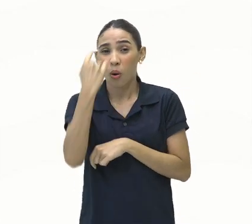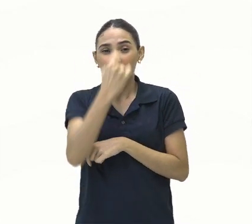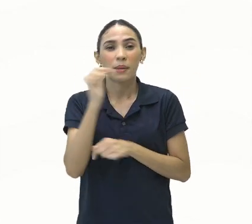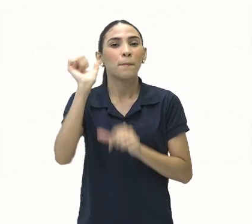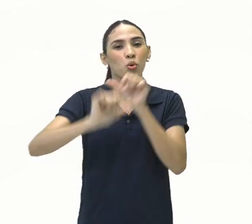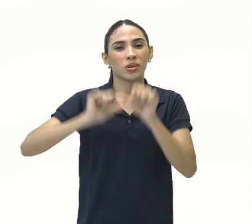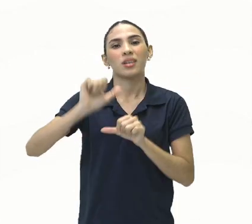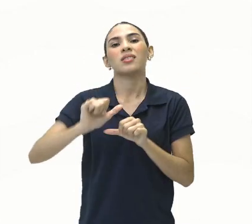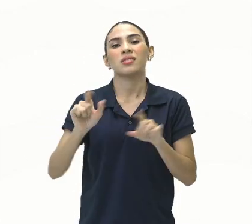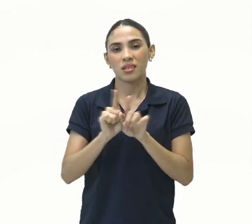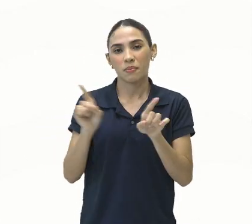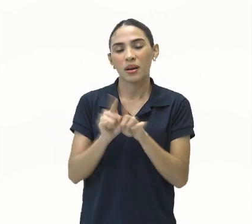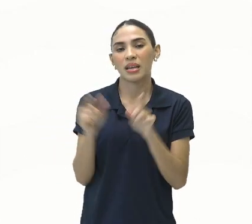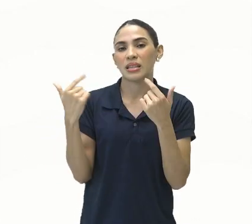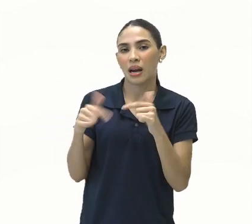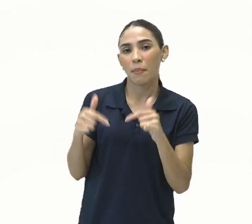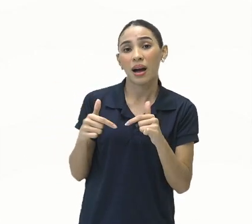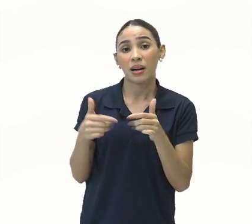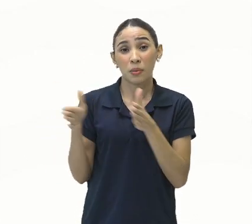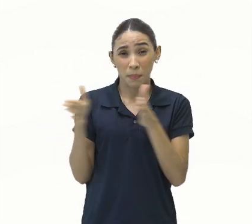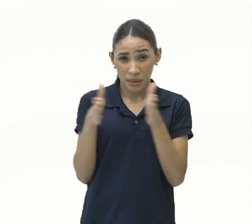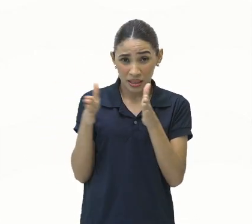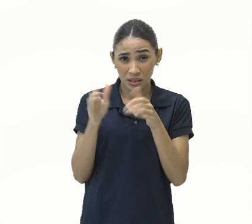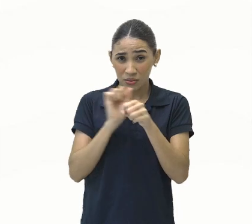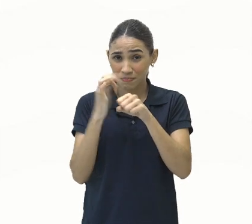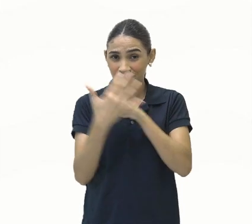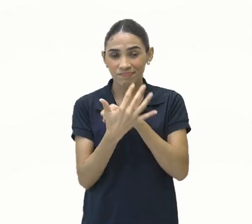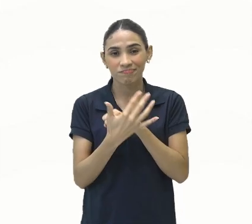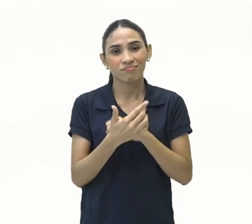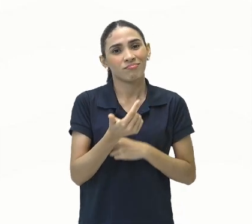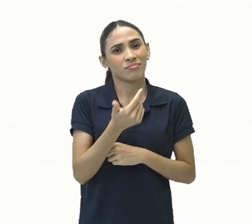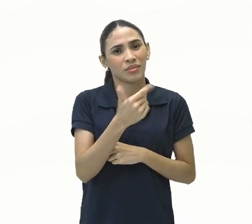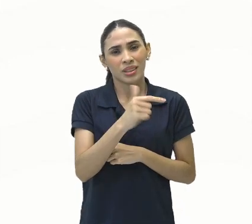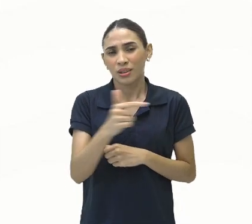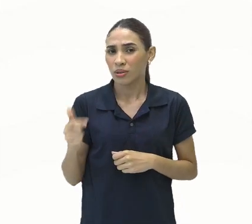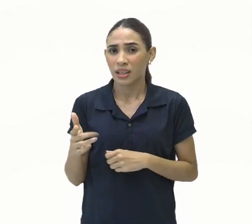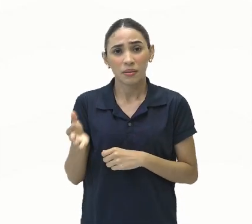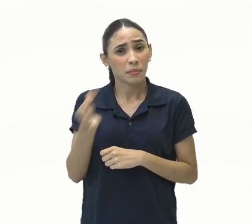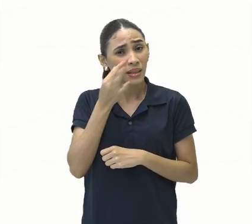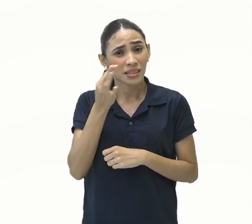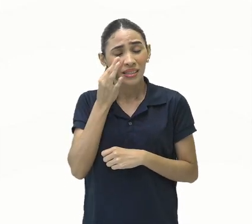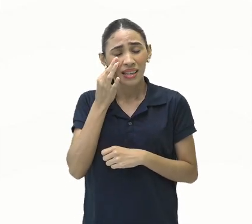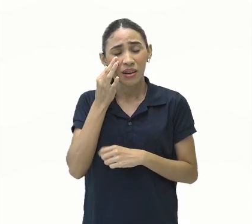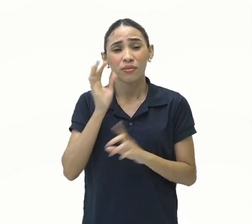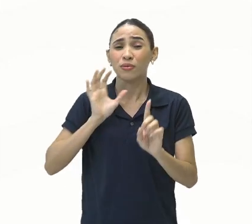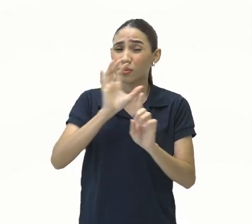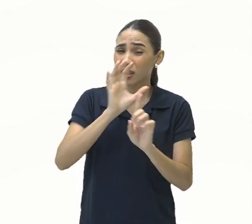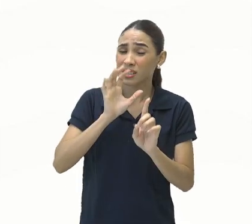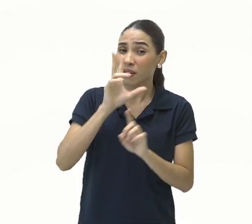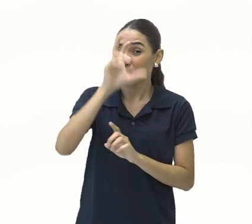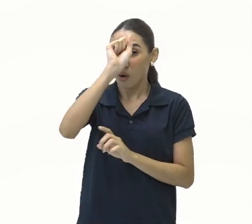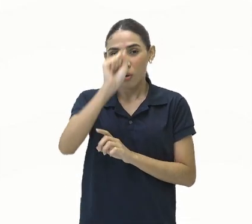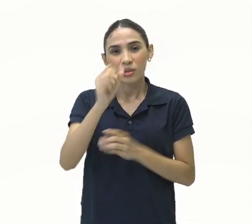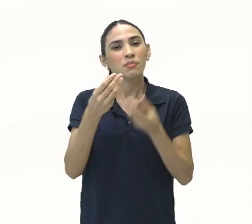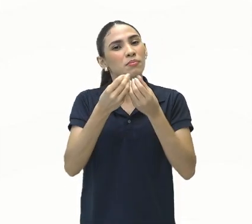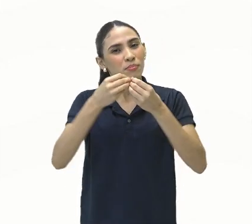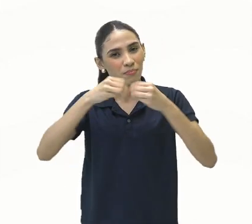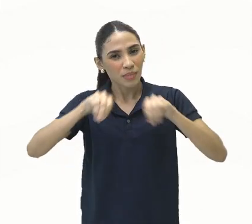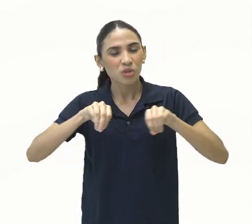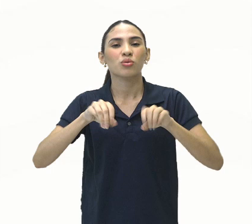né? Naquele período da história não teve, a coisa presencial foi muito forte, isso acabou prejudicando